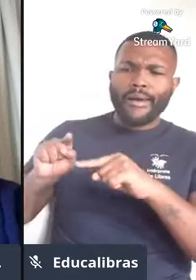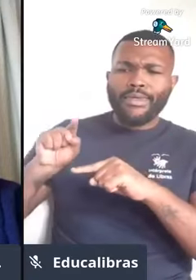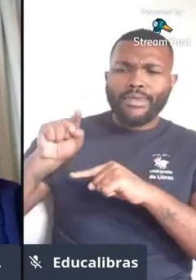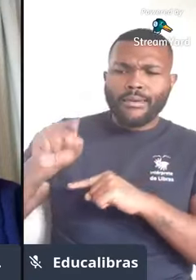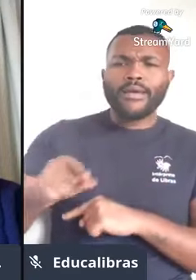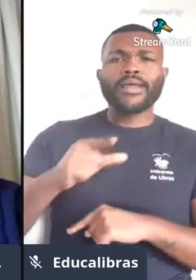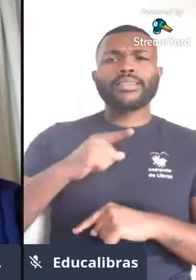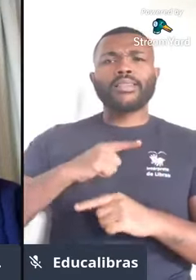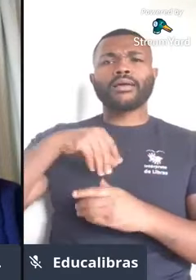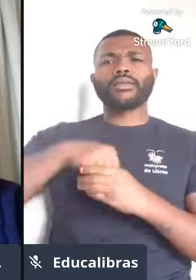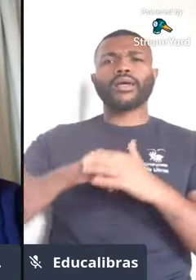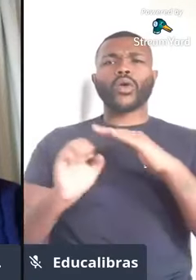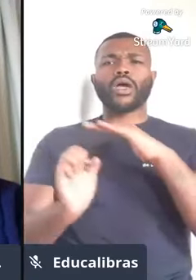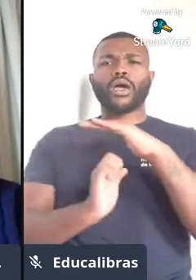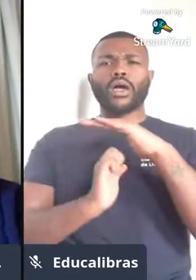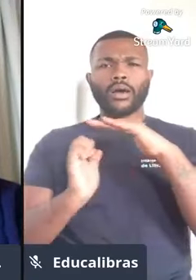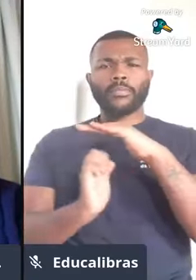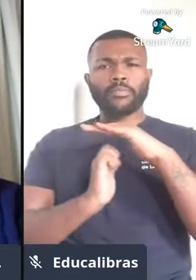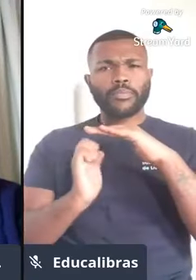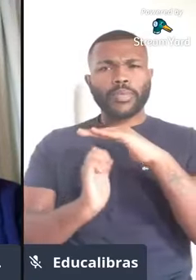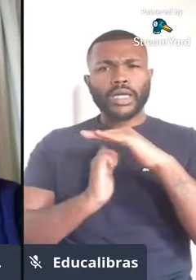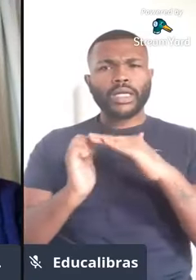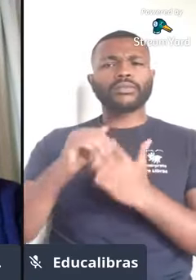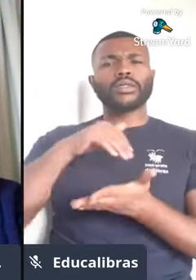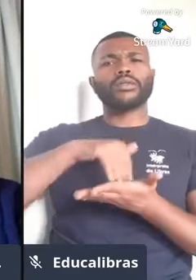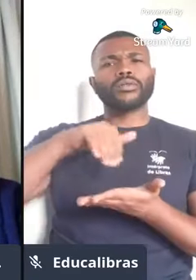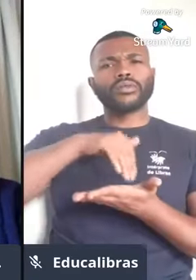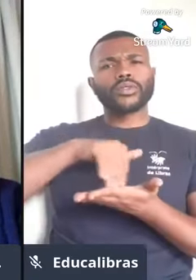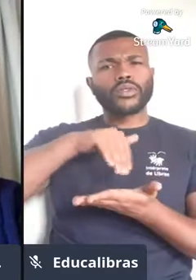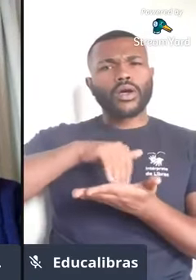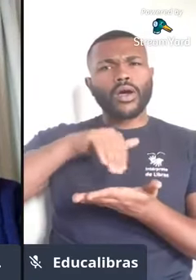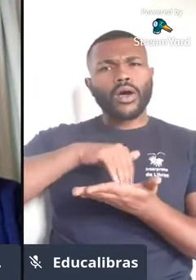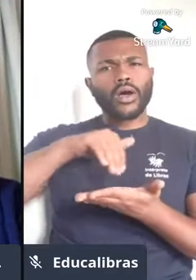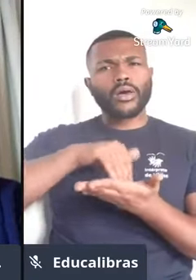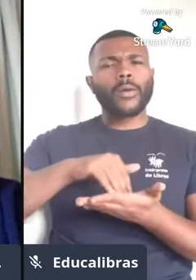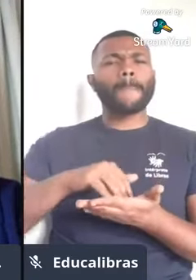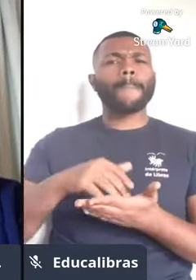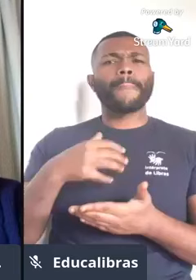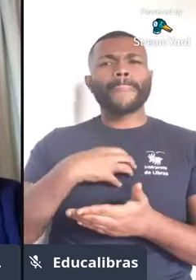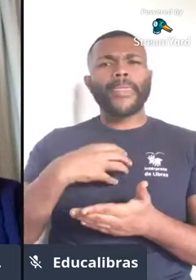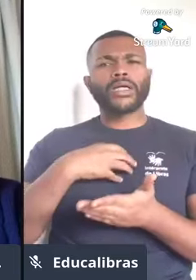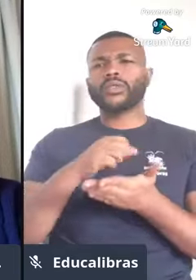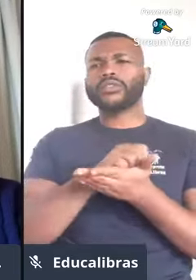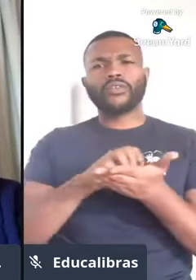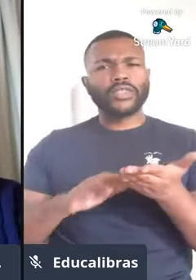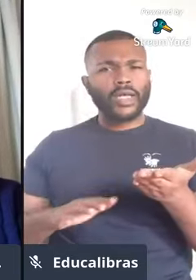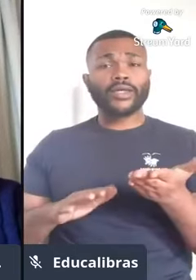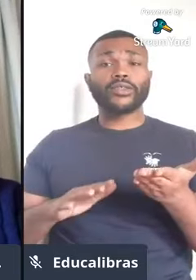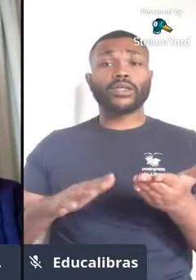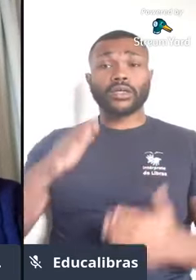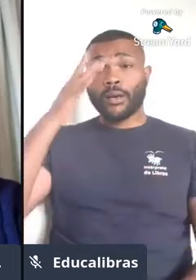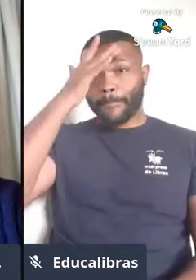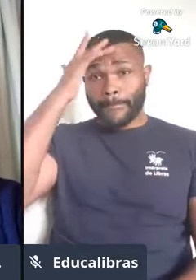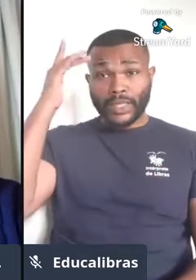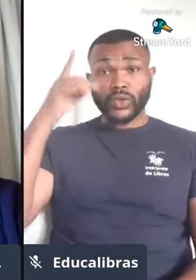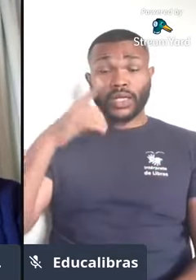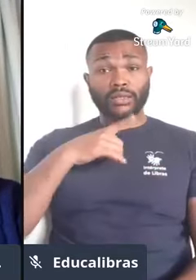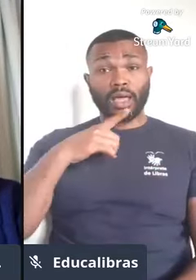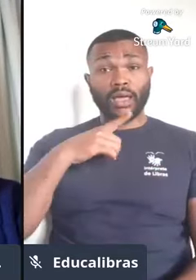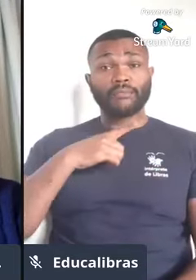empresas, seja uma fábrica, um escritório, não importa que tipo de atividade, as pessoas têm garantido o